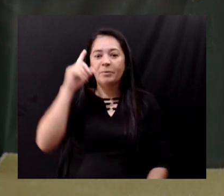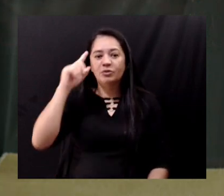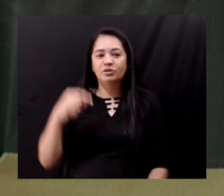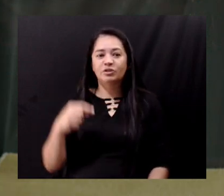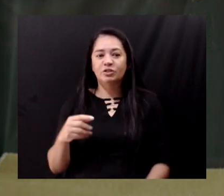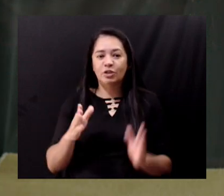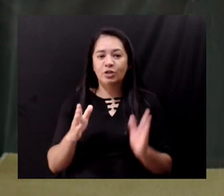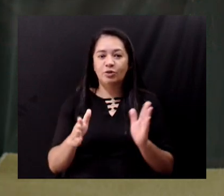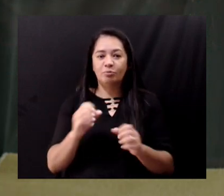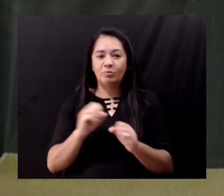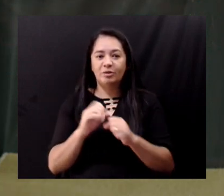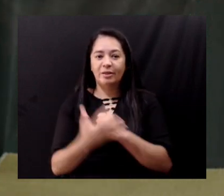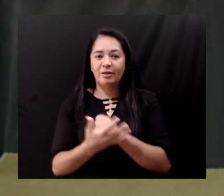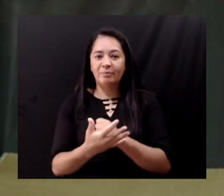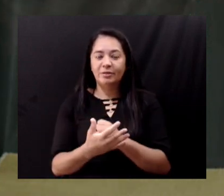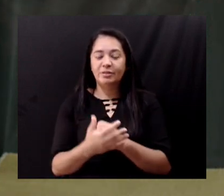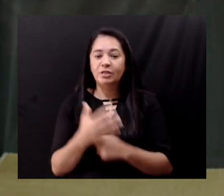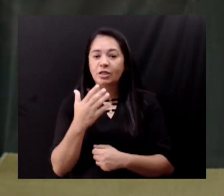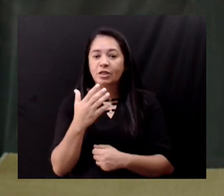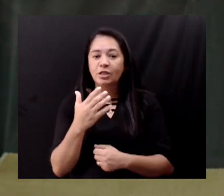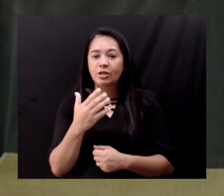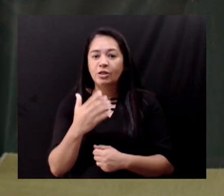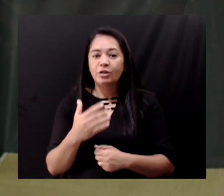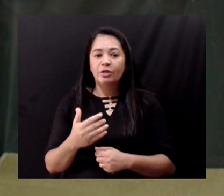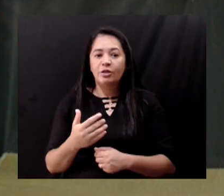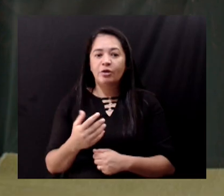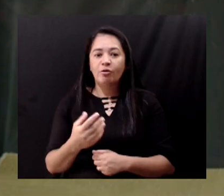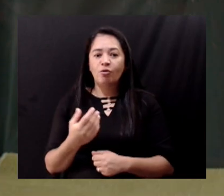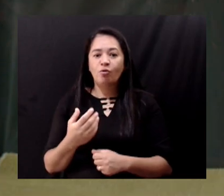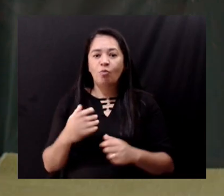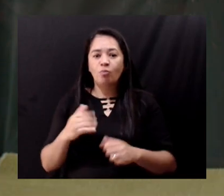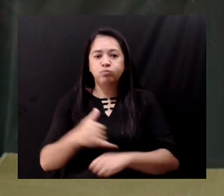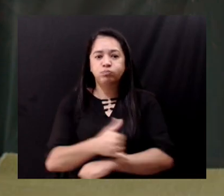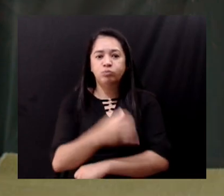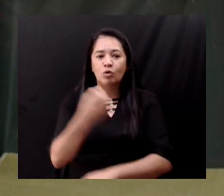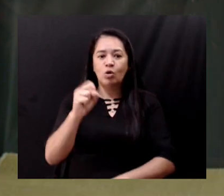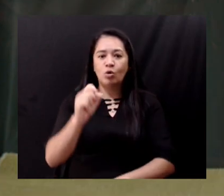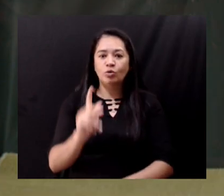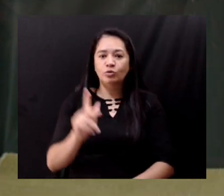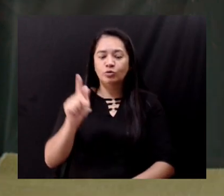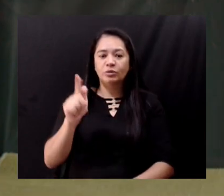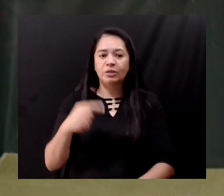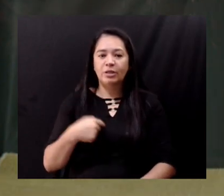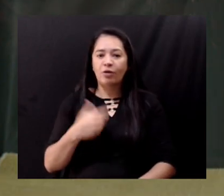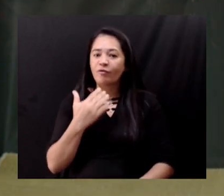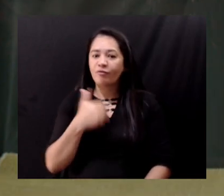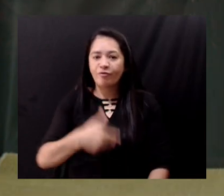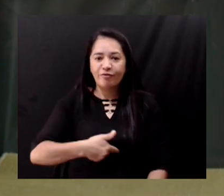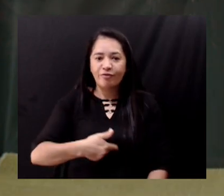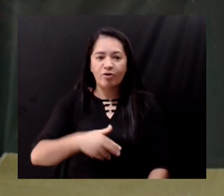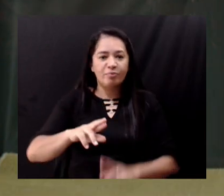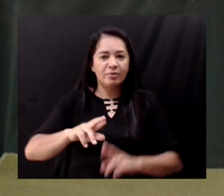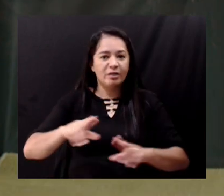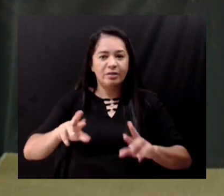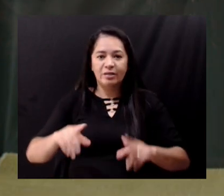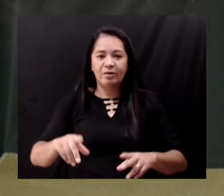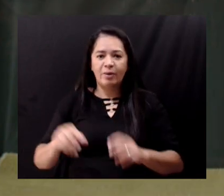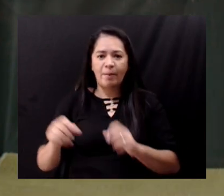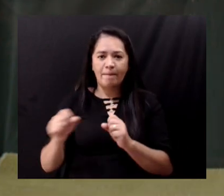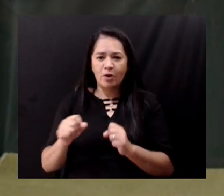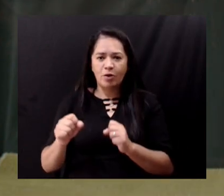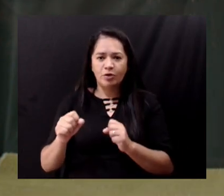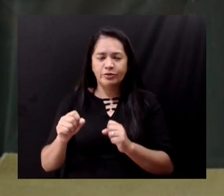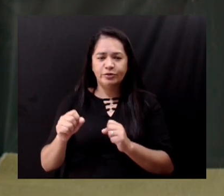por ansiedade. Verdade. Não era fome, era desespero mesmo. Isso pode evoluir para um transtorno alimentar